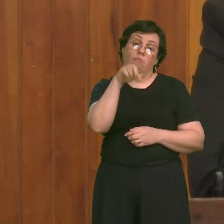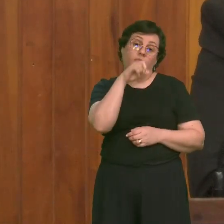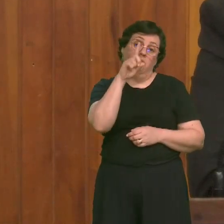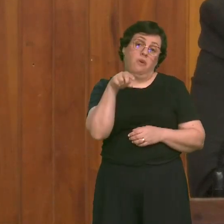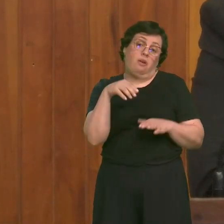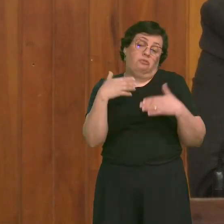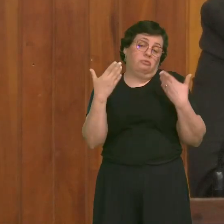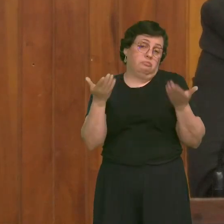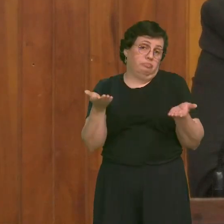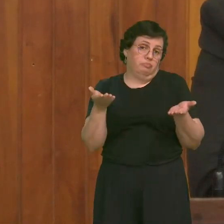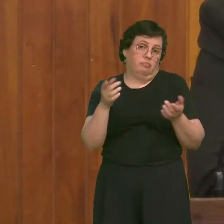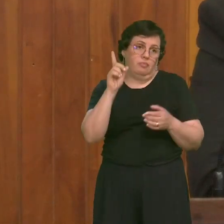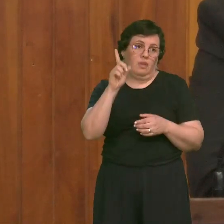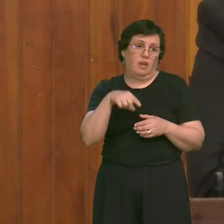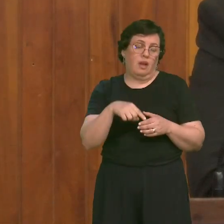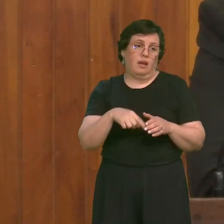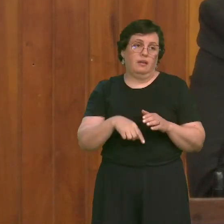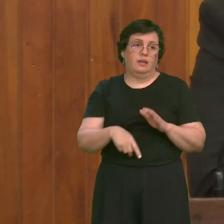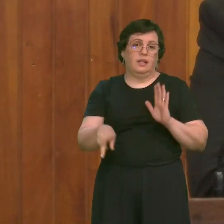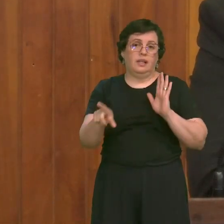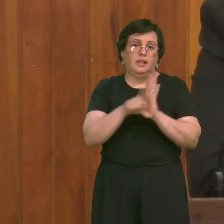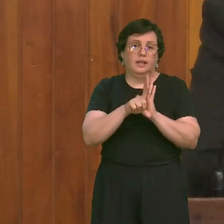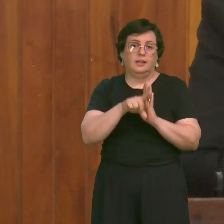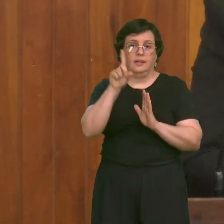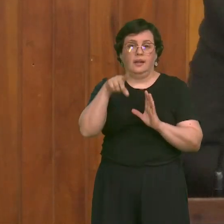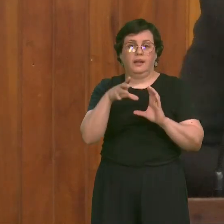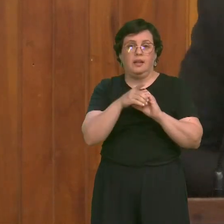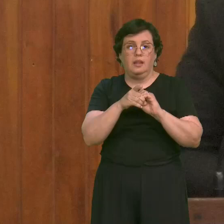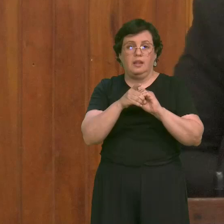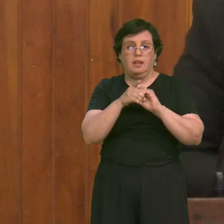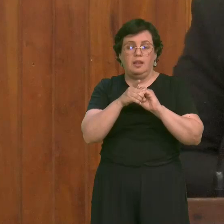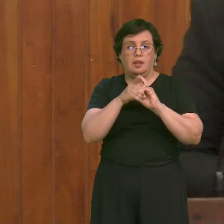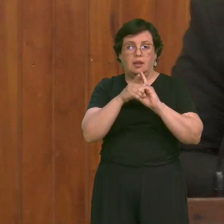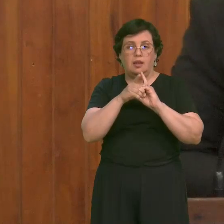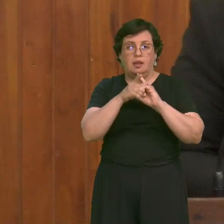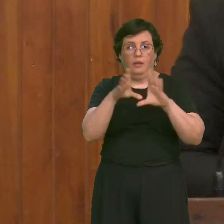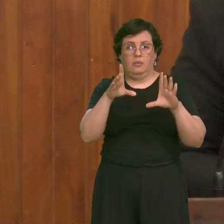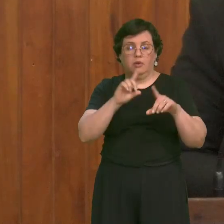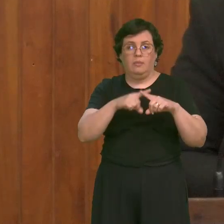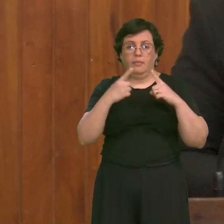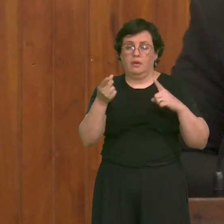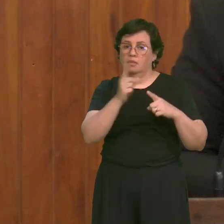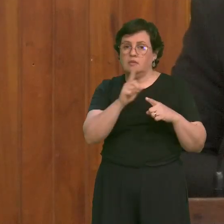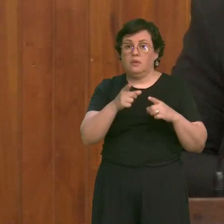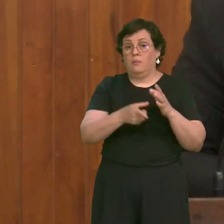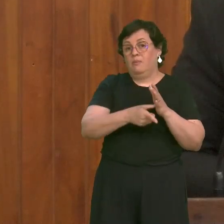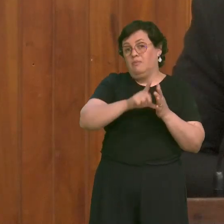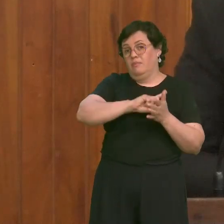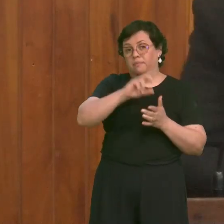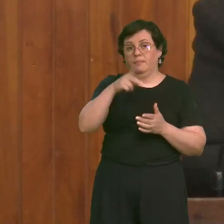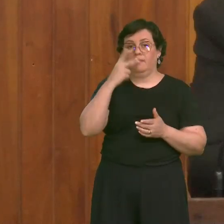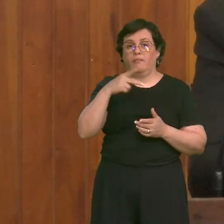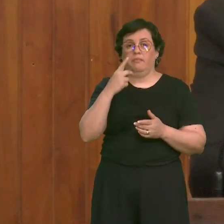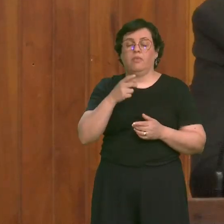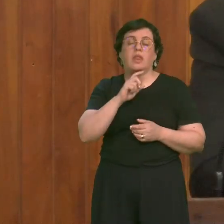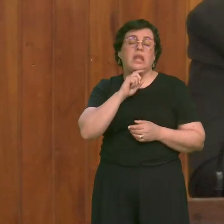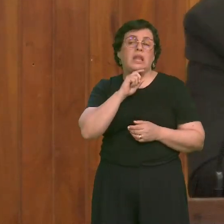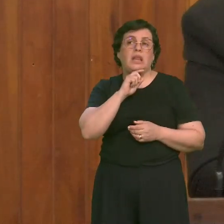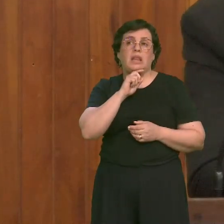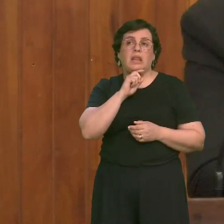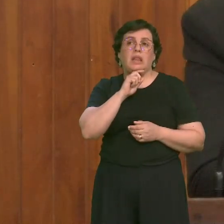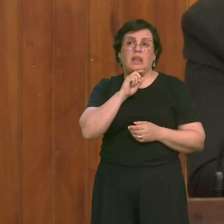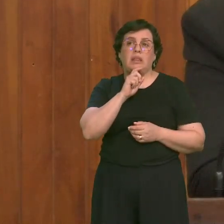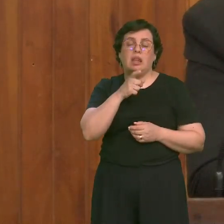Esse é o processo legislativo é democracia mas não antecipadamente falar nenhum